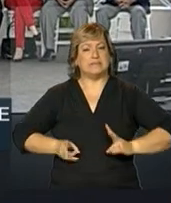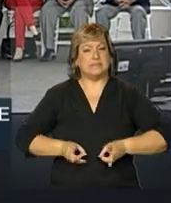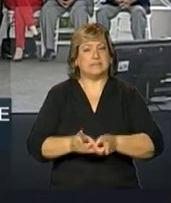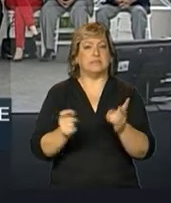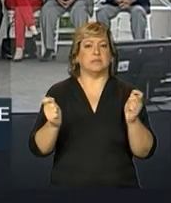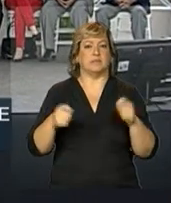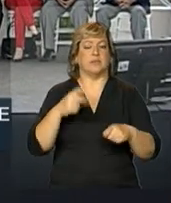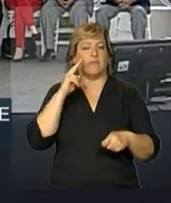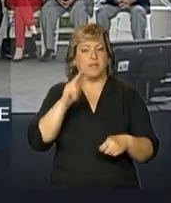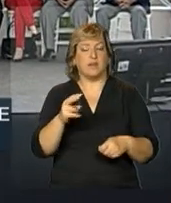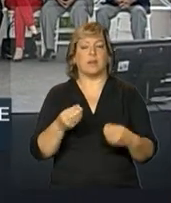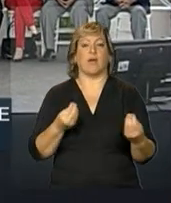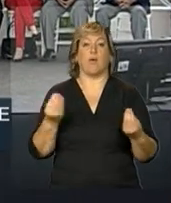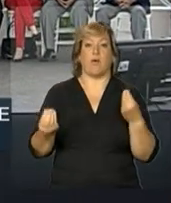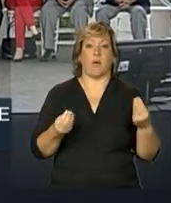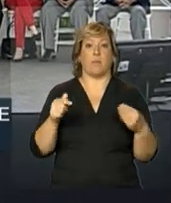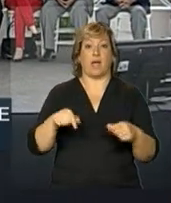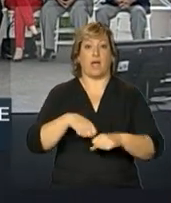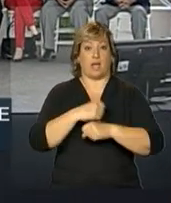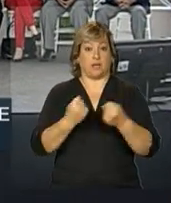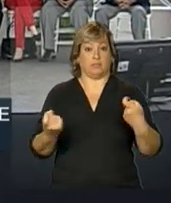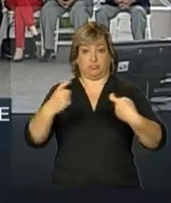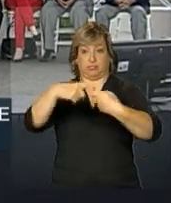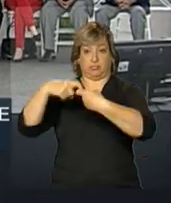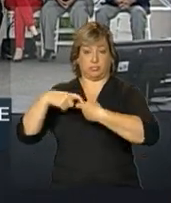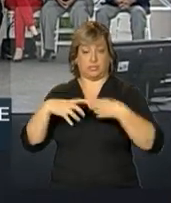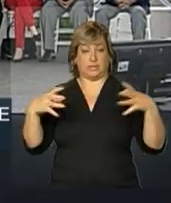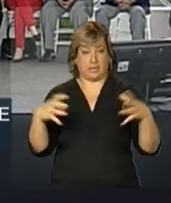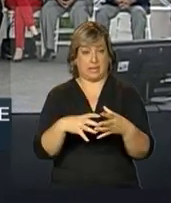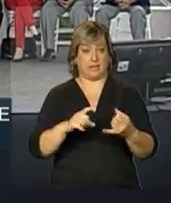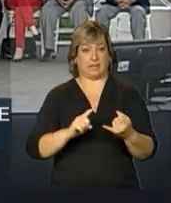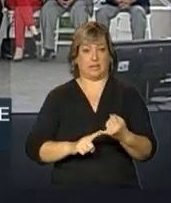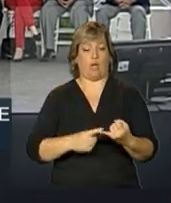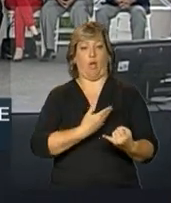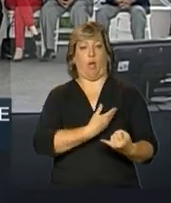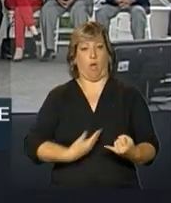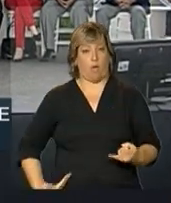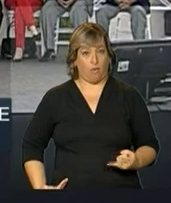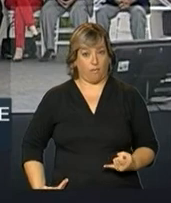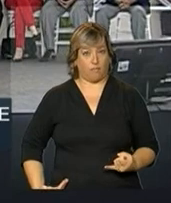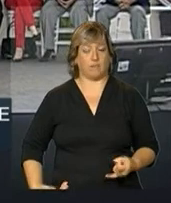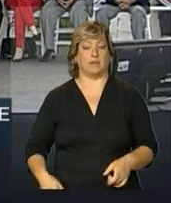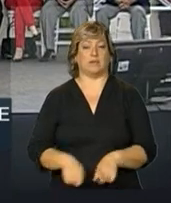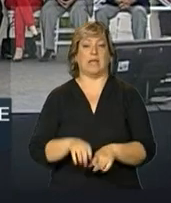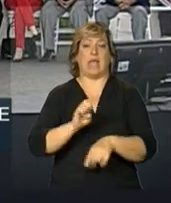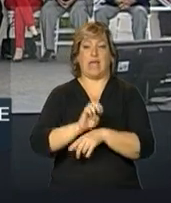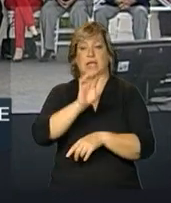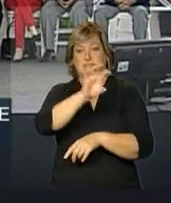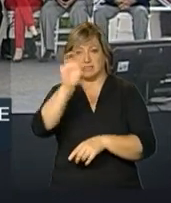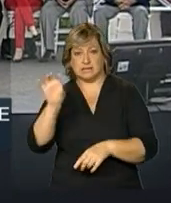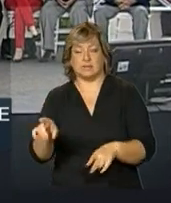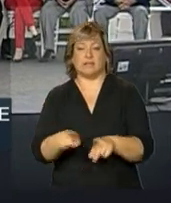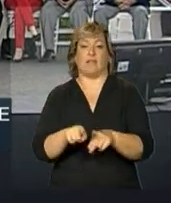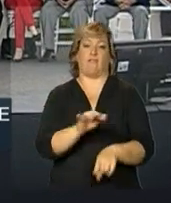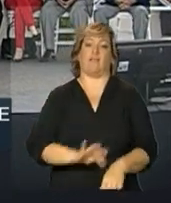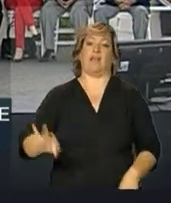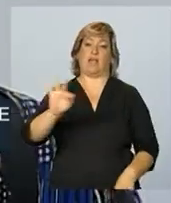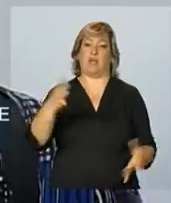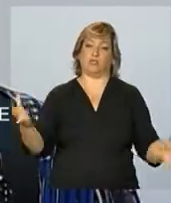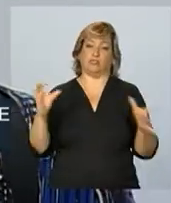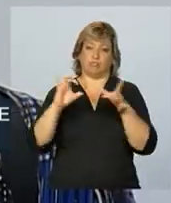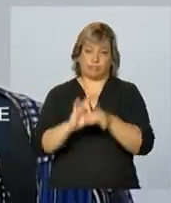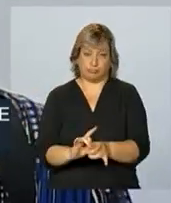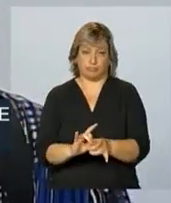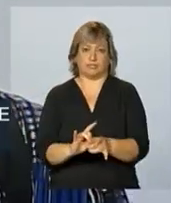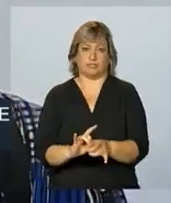olhando essa grande parceria que há entre o governo tanto Estadual quanto Federal